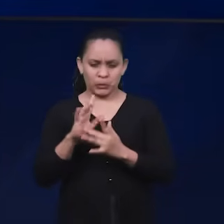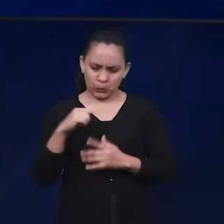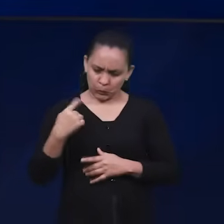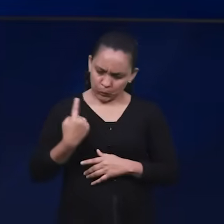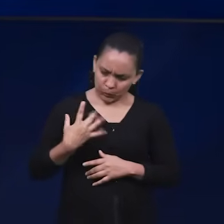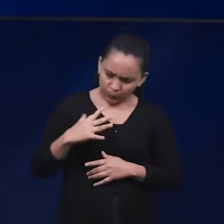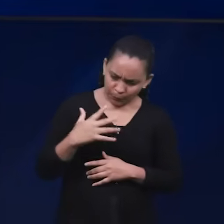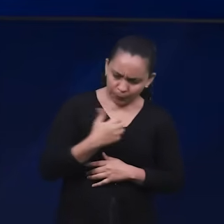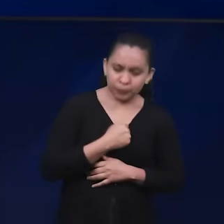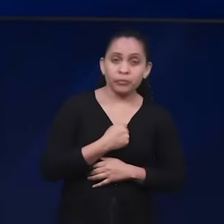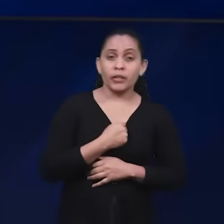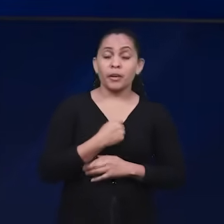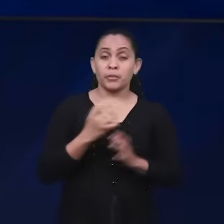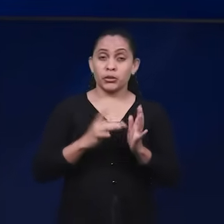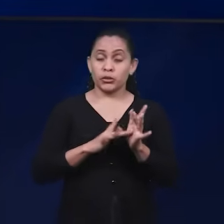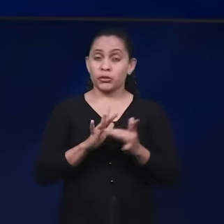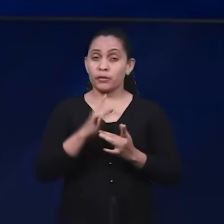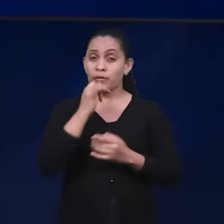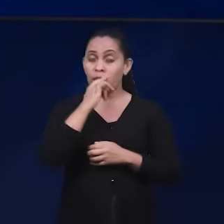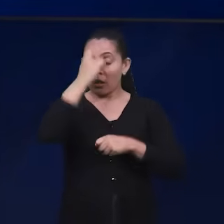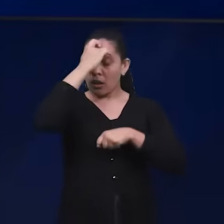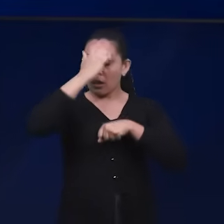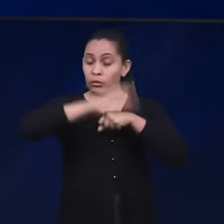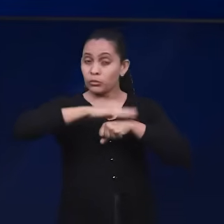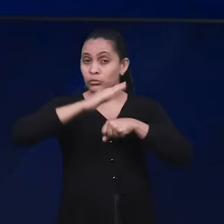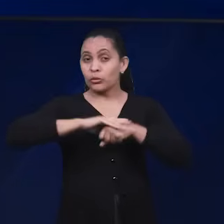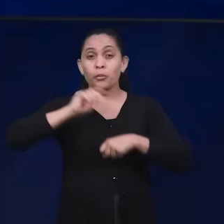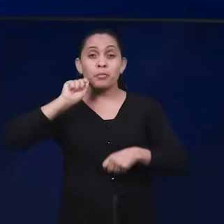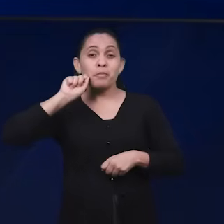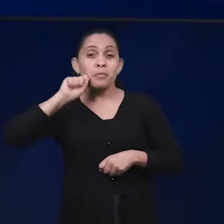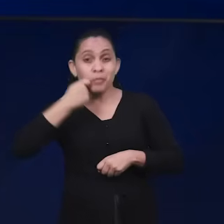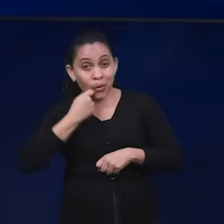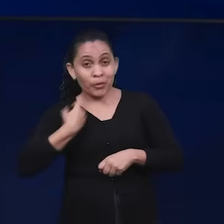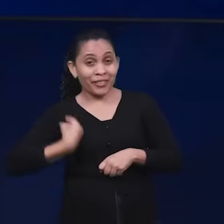que ele pudesse dizer, eu sou o pão da vida,